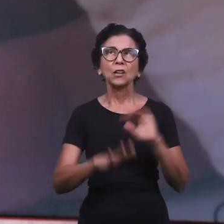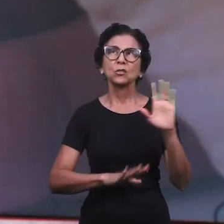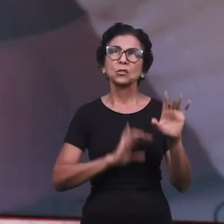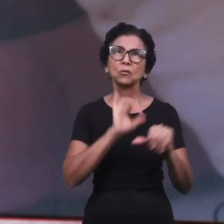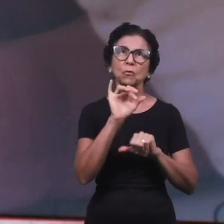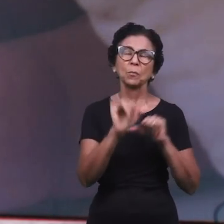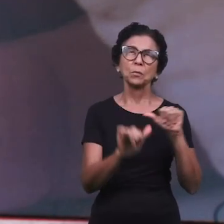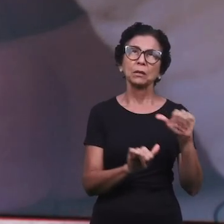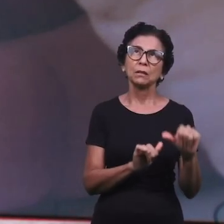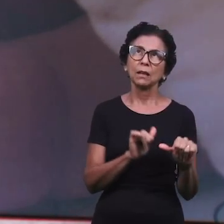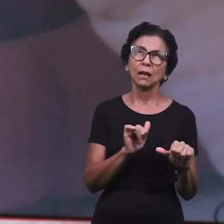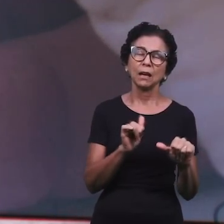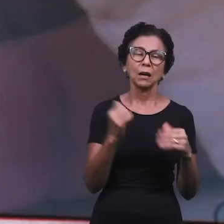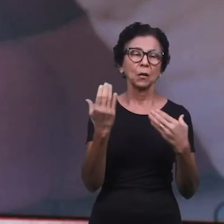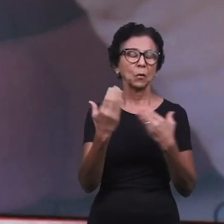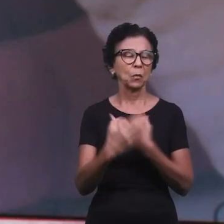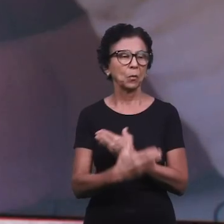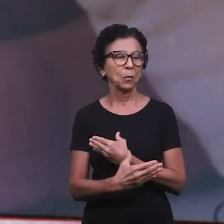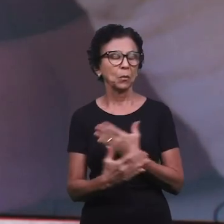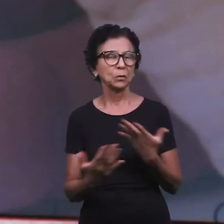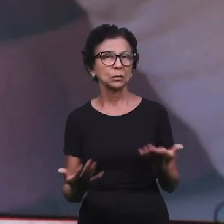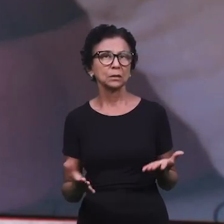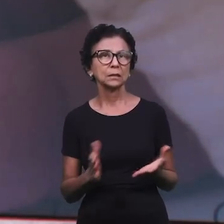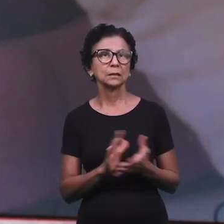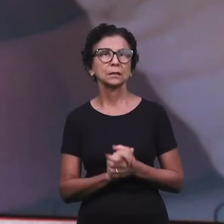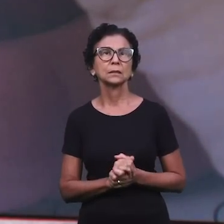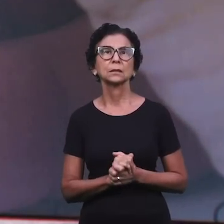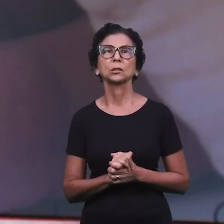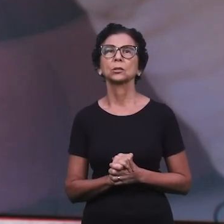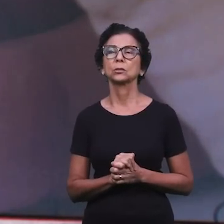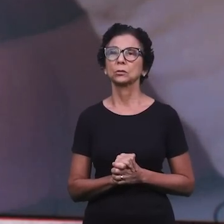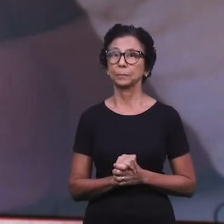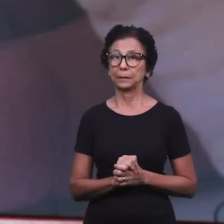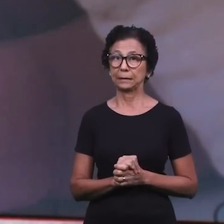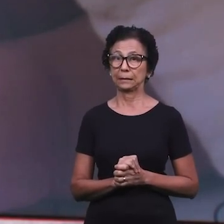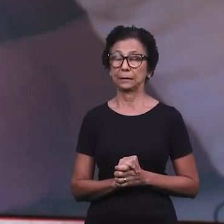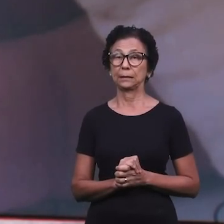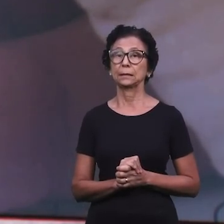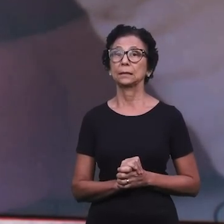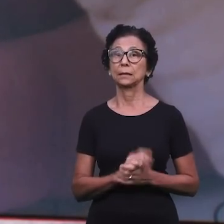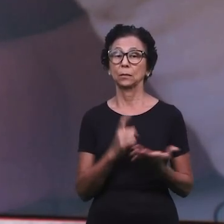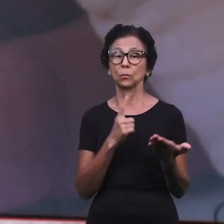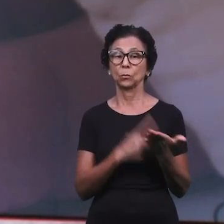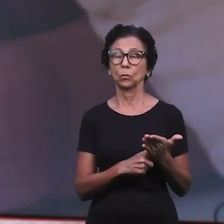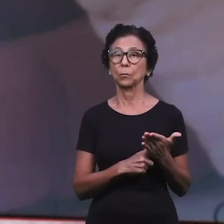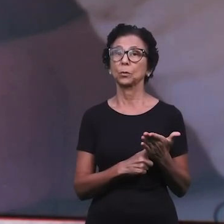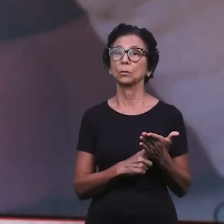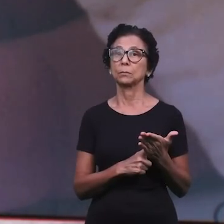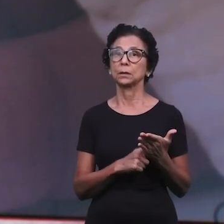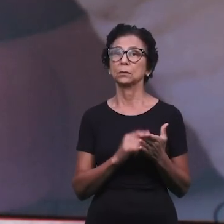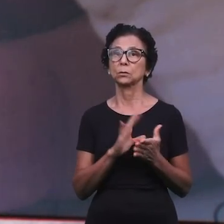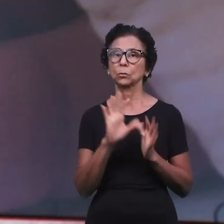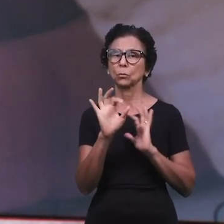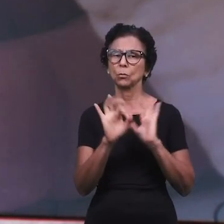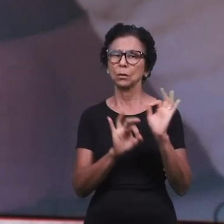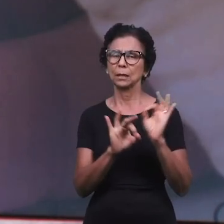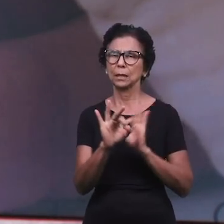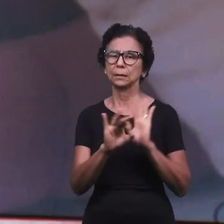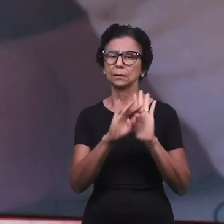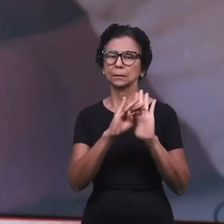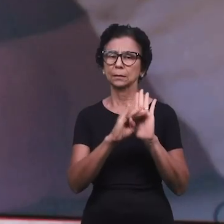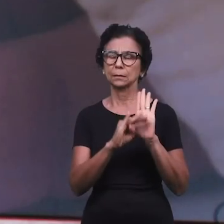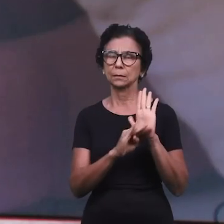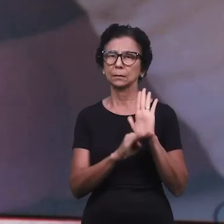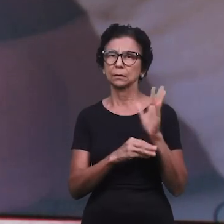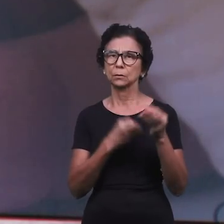cargo diferente, tá? Ele tem disciplina e consistência nos estudos, ele sabe o que precisa